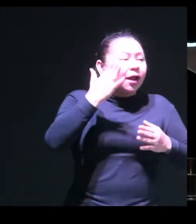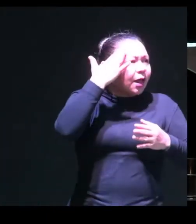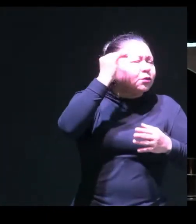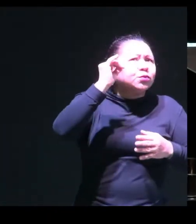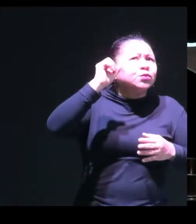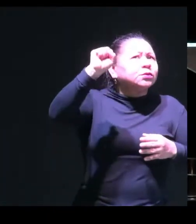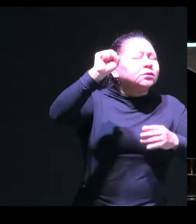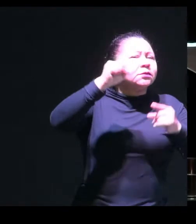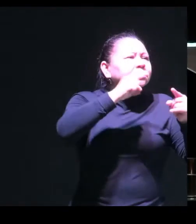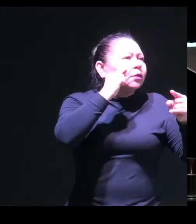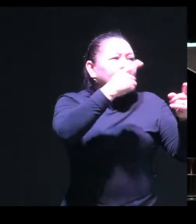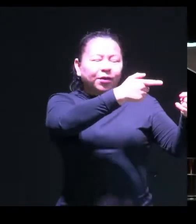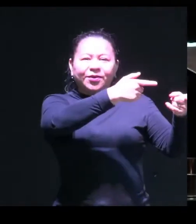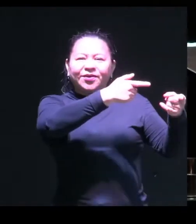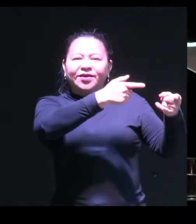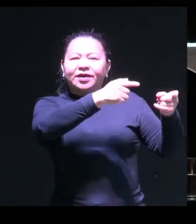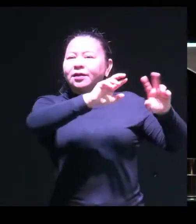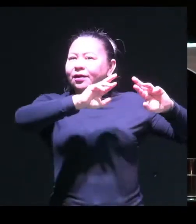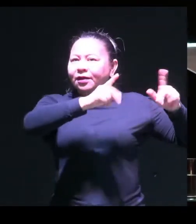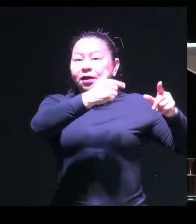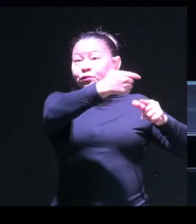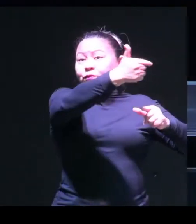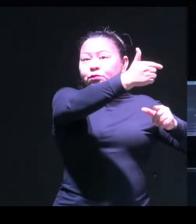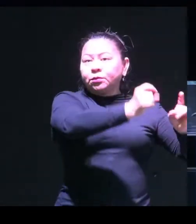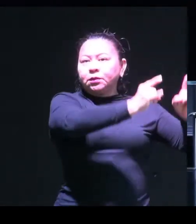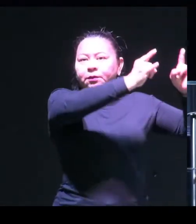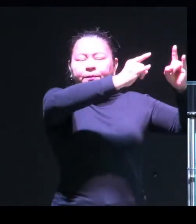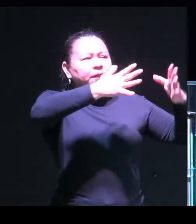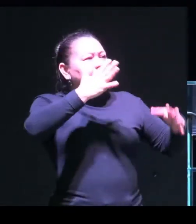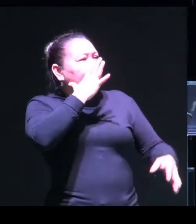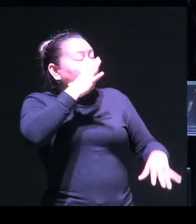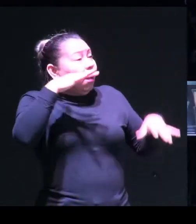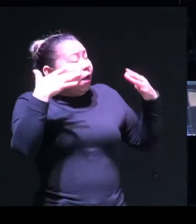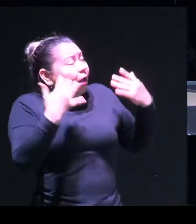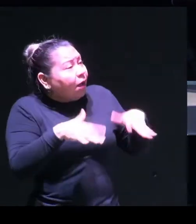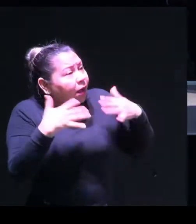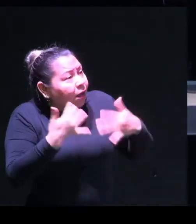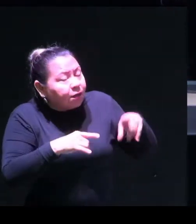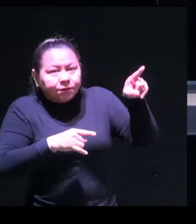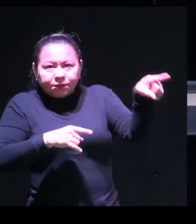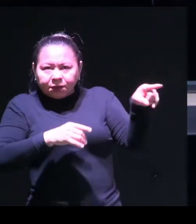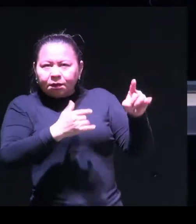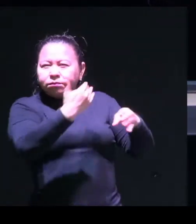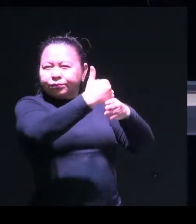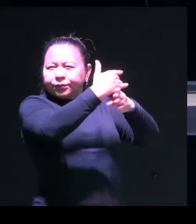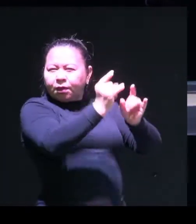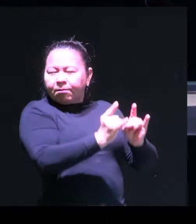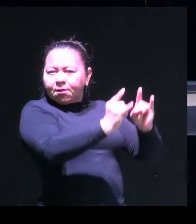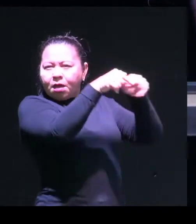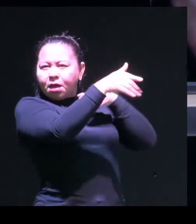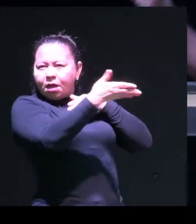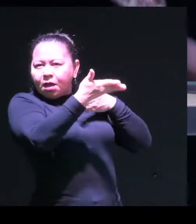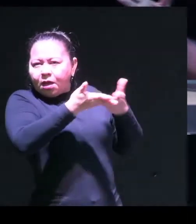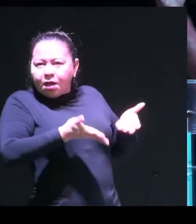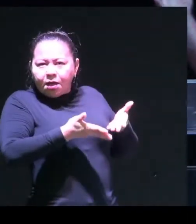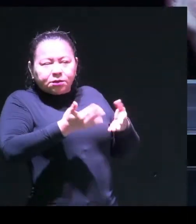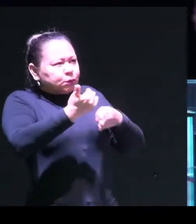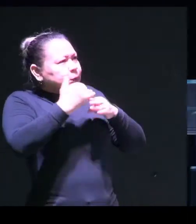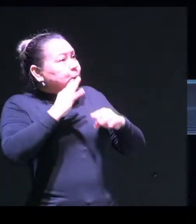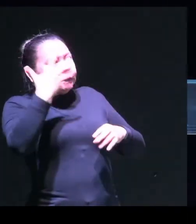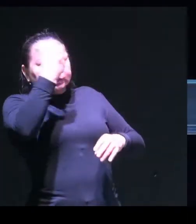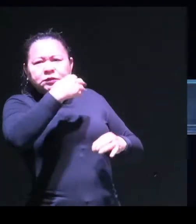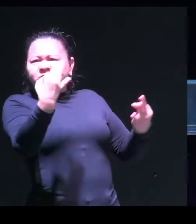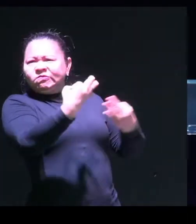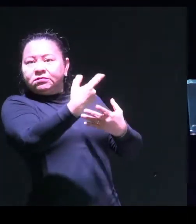Salomão, que não é como era. E é incrível, você admira aquela estrutura, aquela arquitetura, é